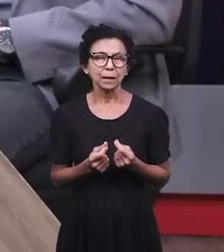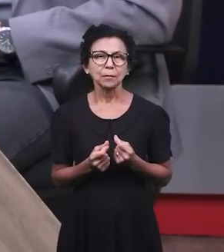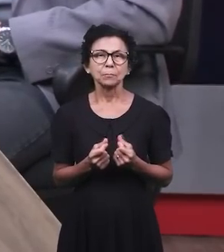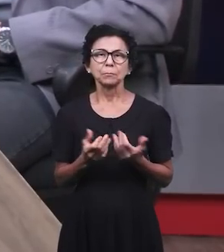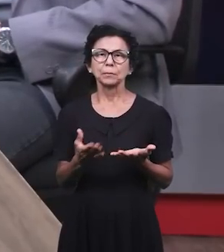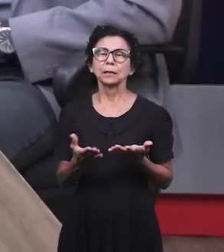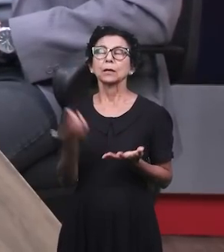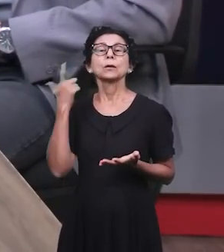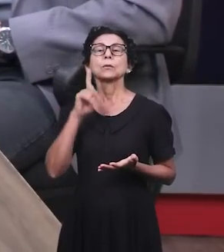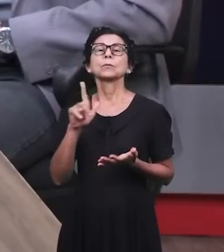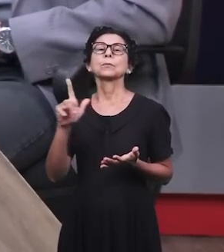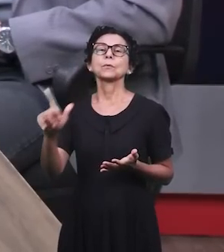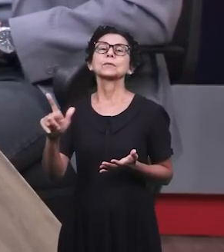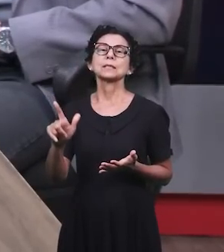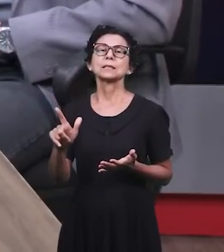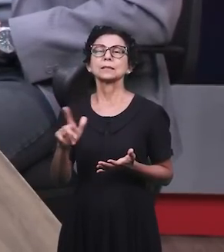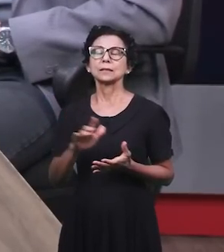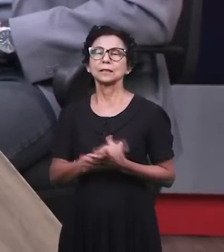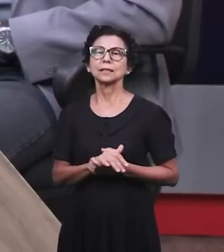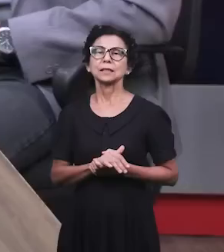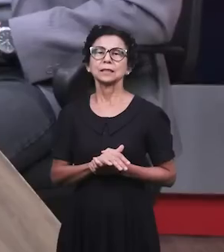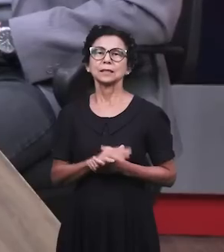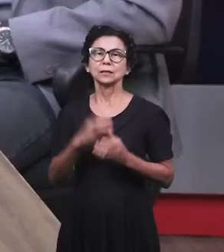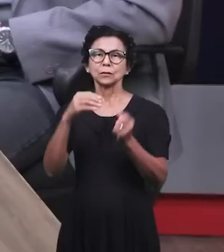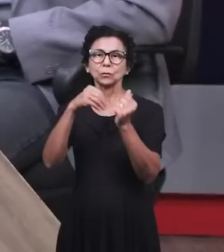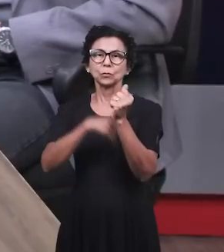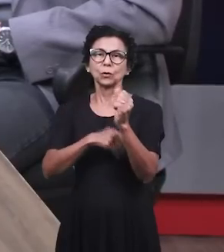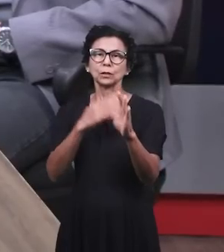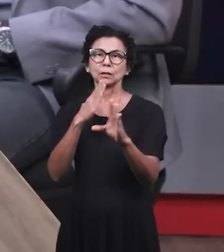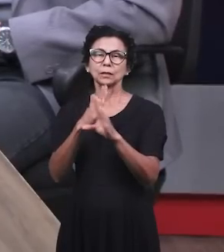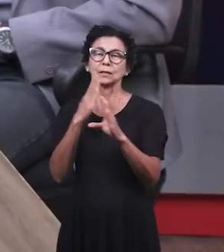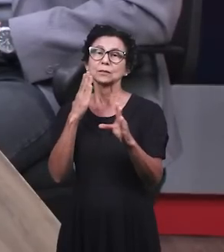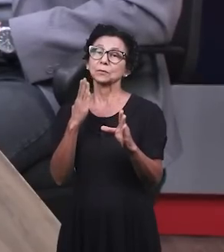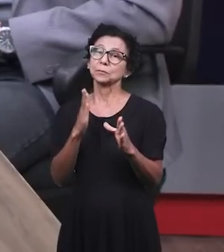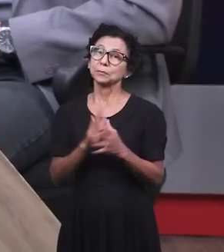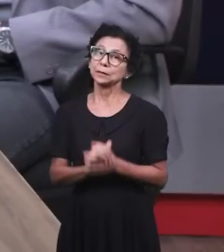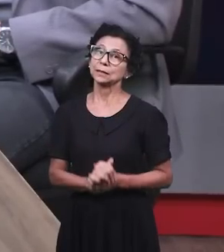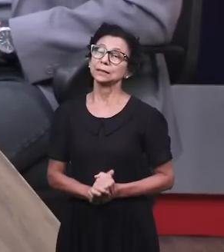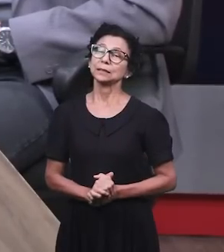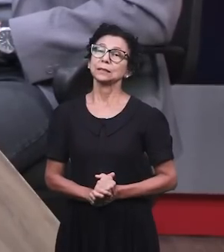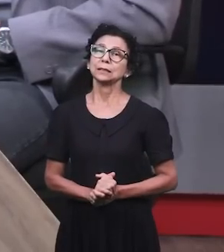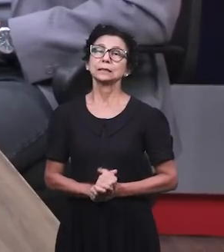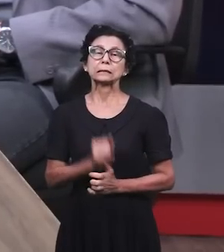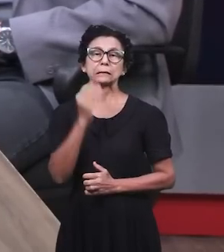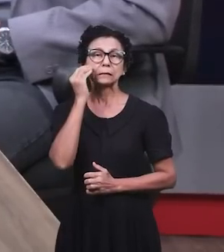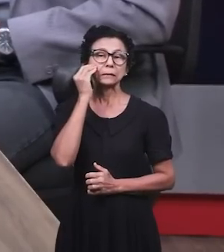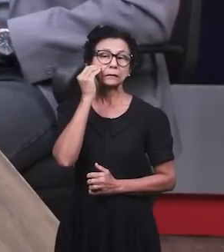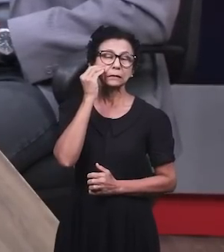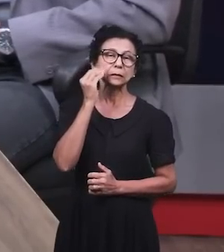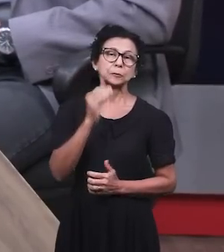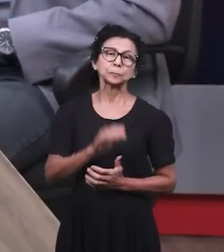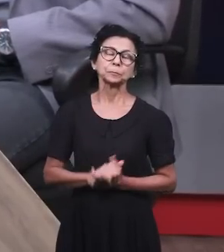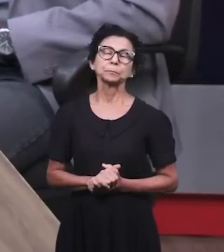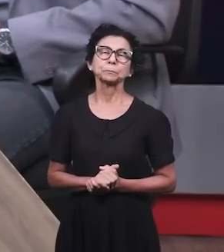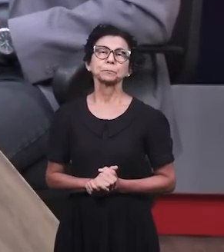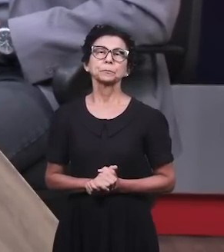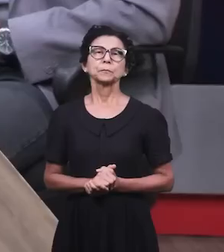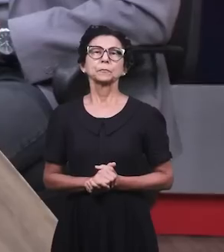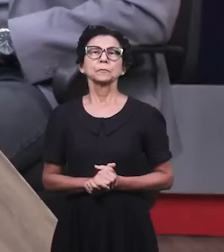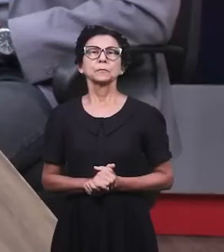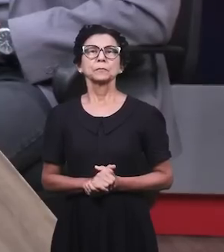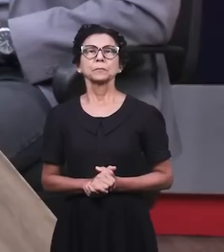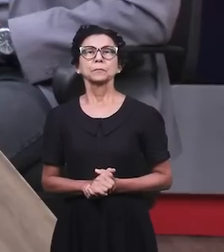para você poder conseguir decifrar, você tem que ter o cilindro, você tem que ter a chave, então você, enfim. E aqui